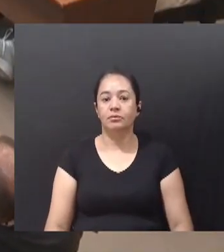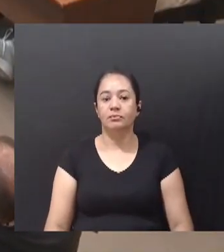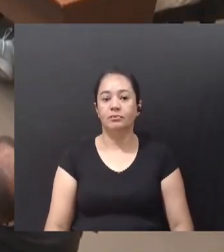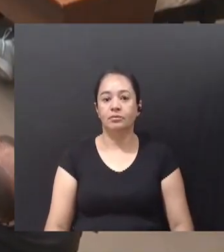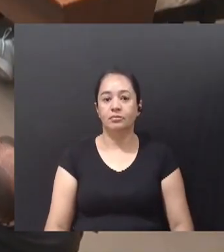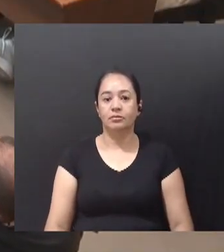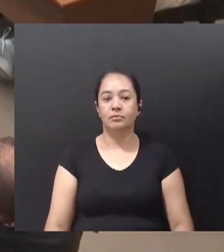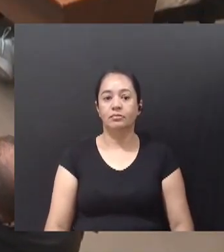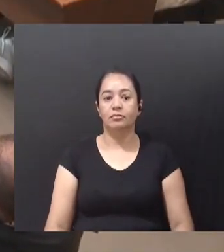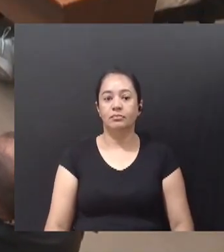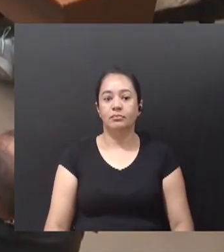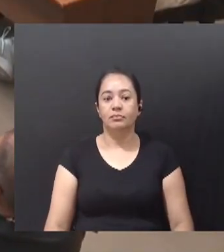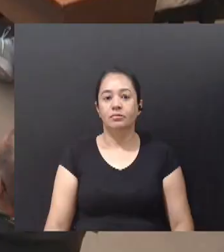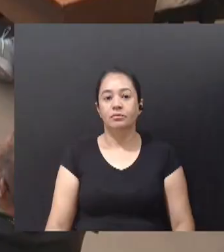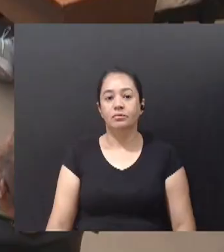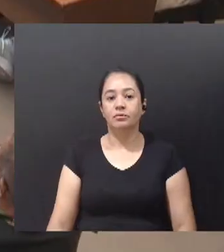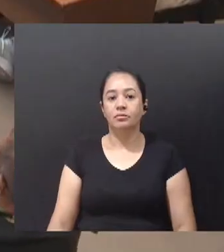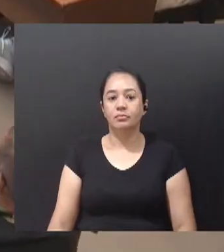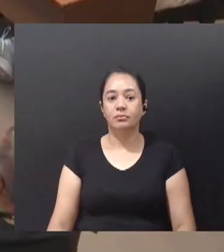Gabriel.